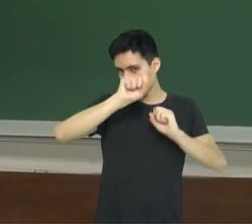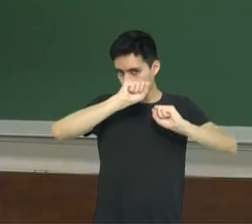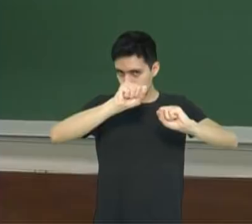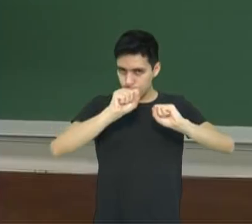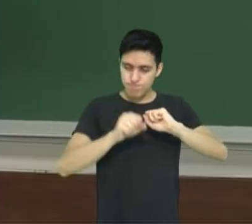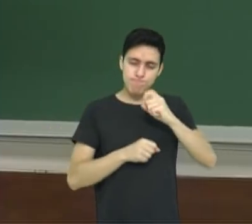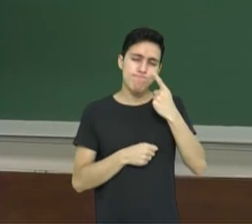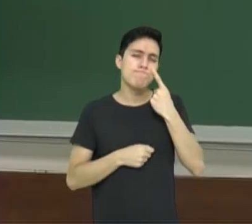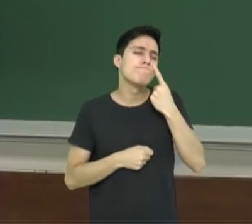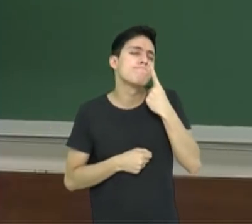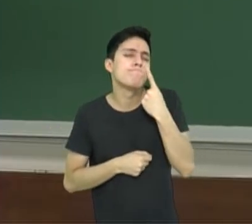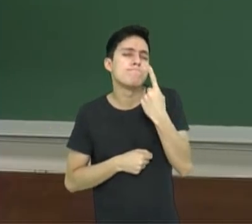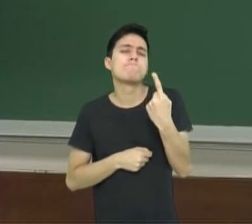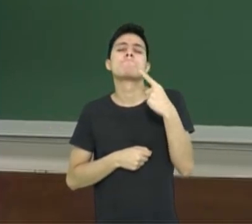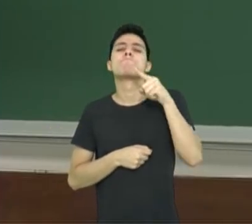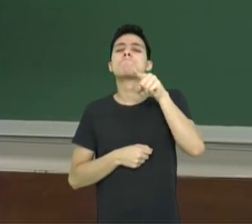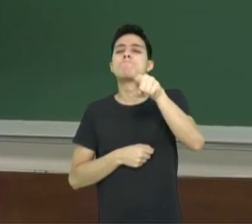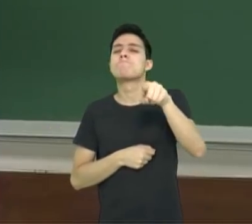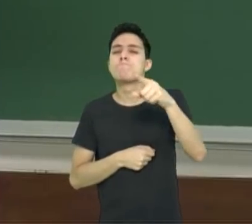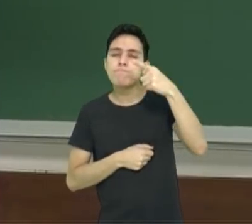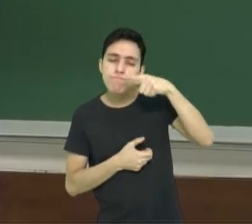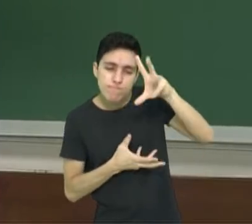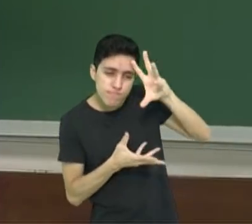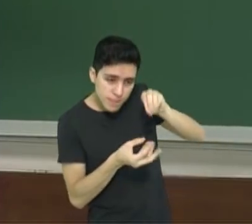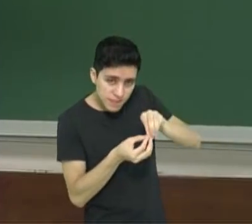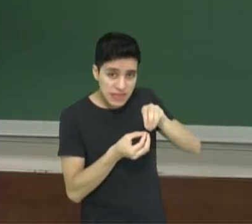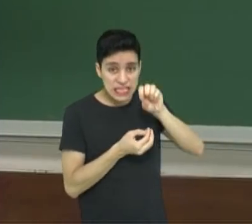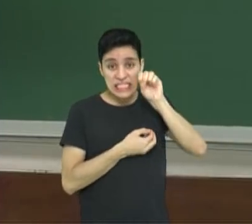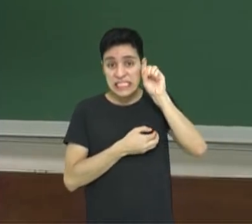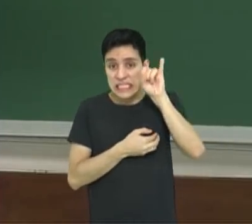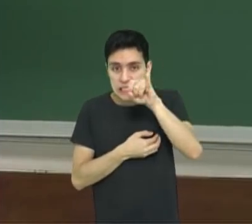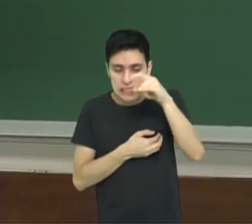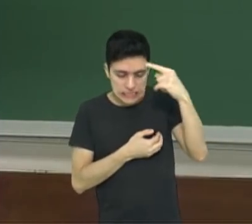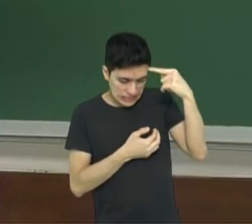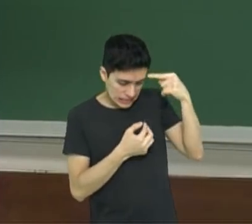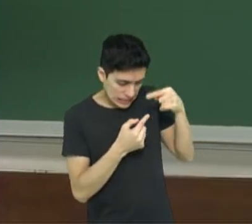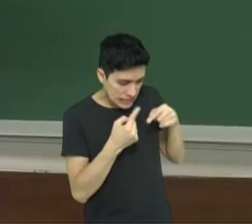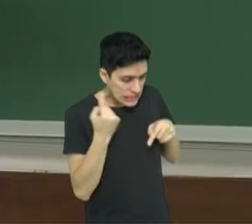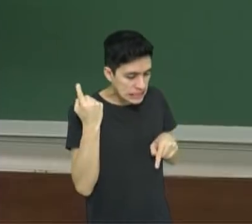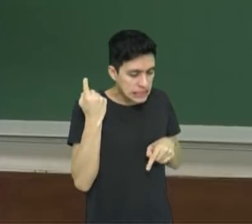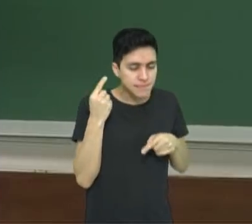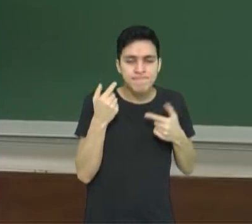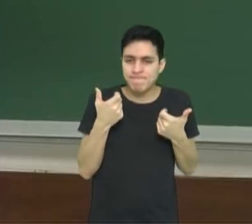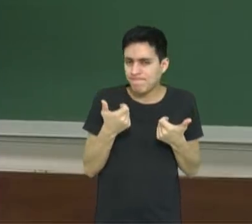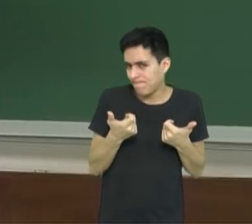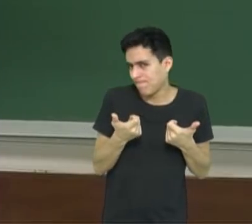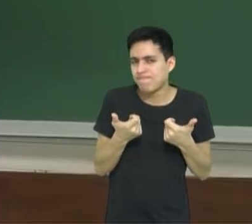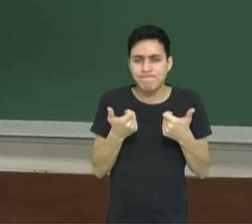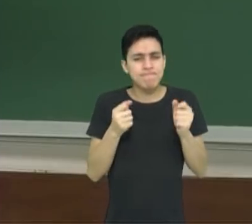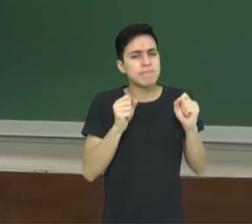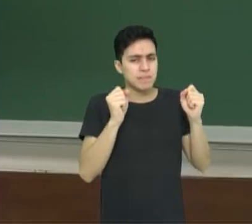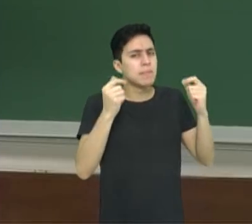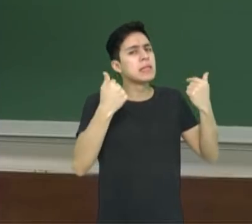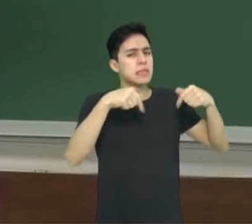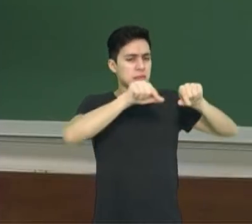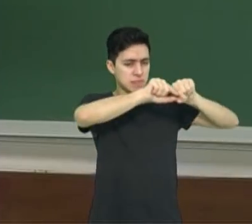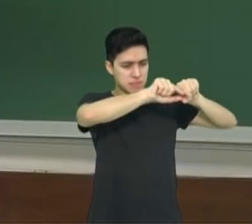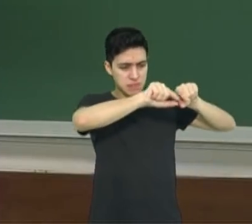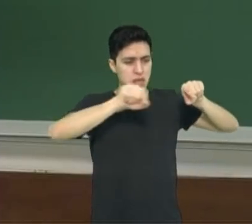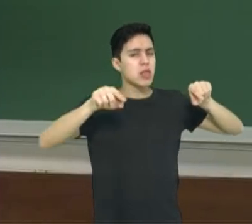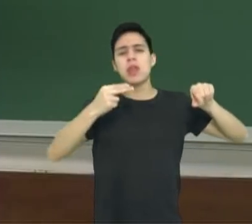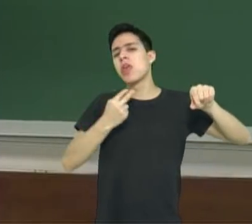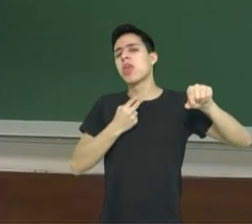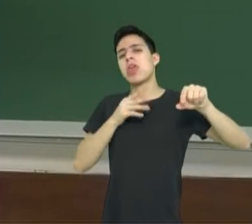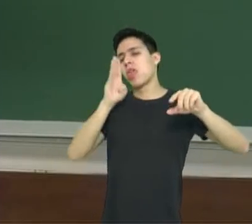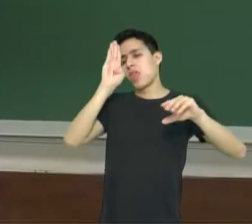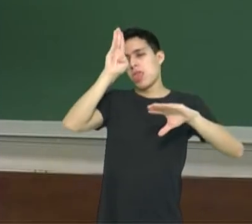Dá uma olhadinha aí se você está entendendo. Se você ainda não está entendendo bem, então não deixe de pular, tá bom? Não pule